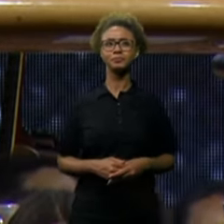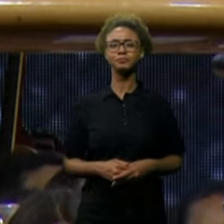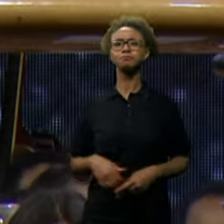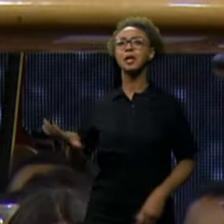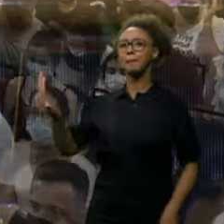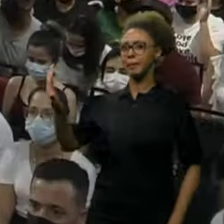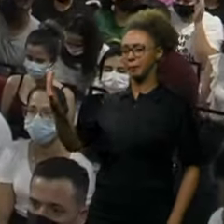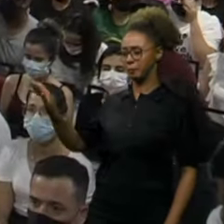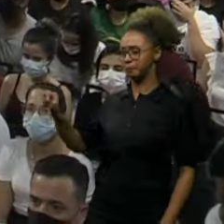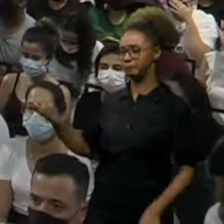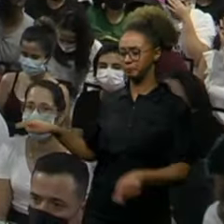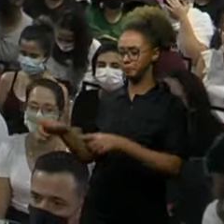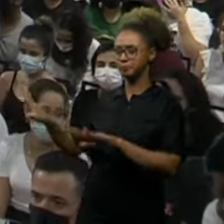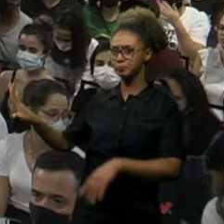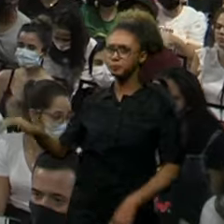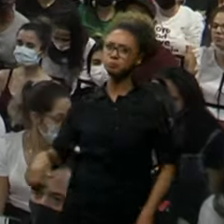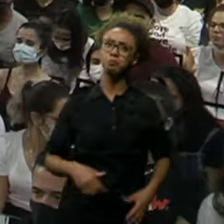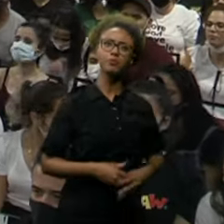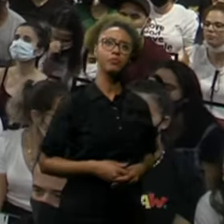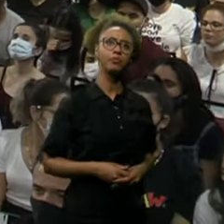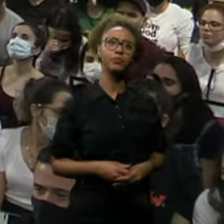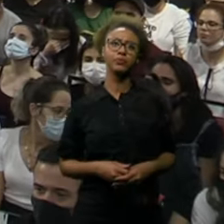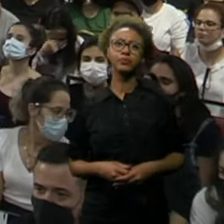segura aí ó